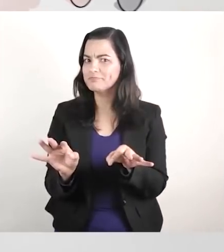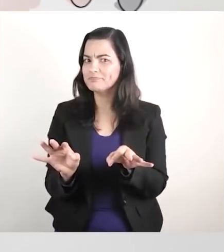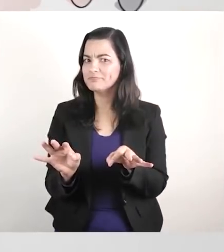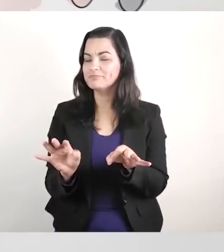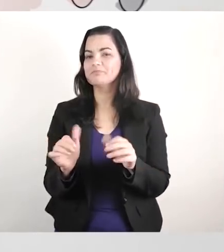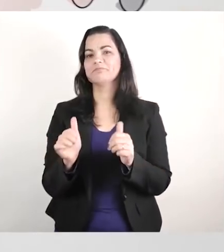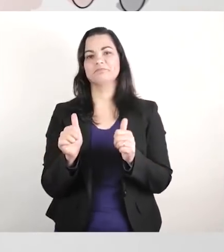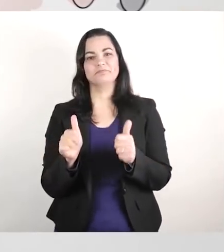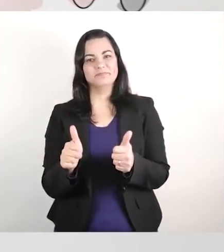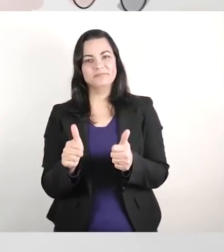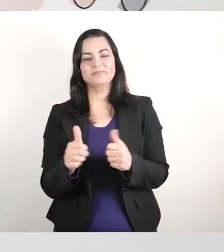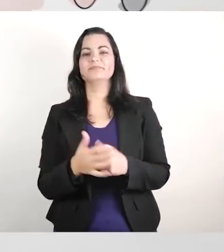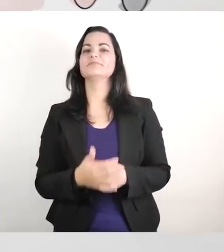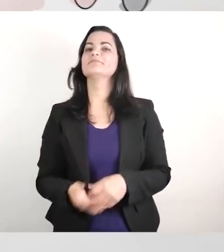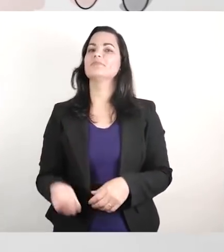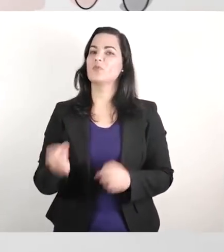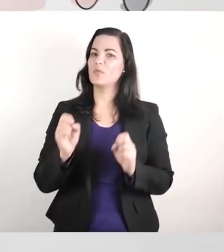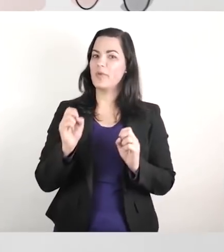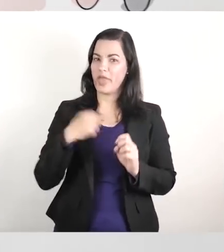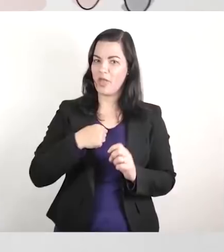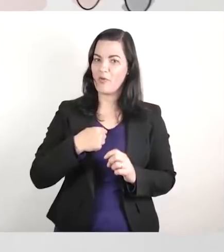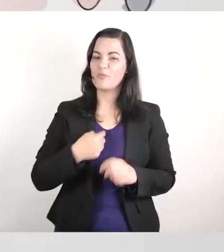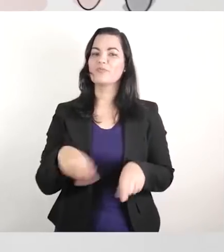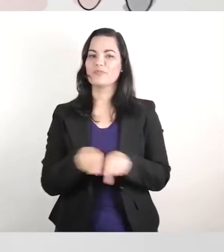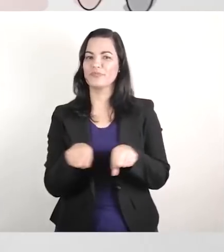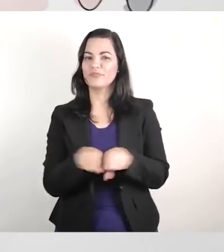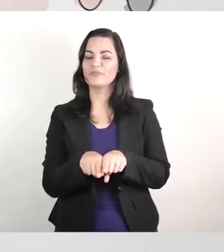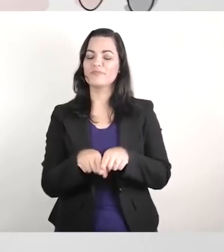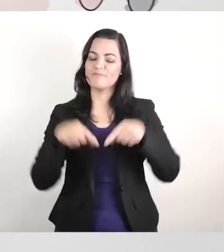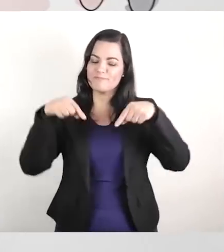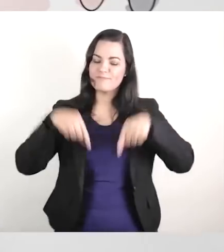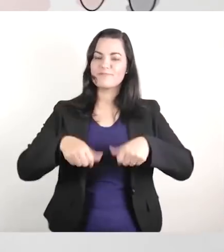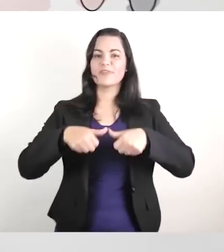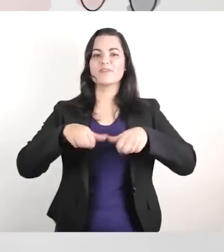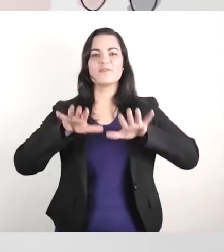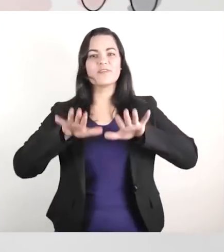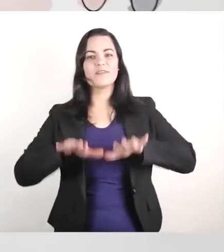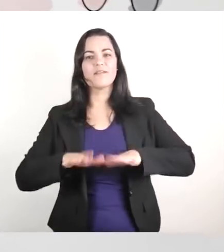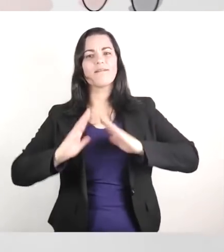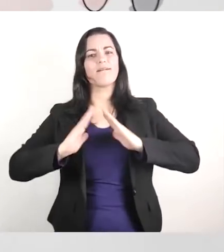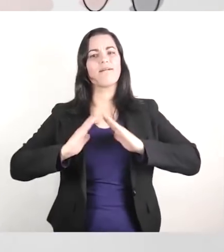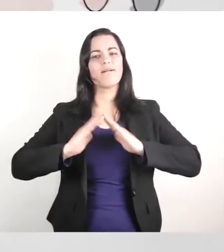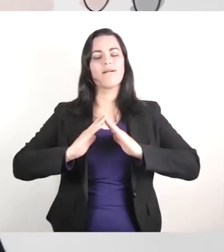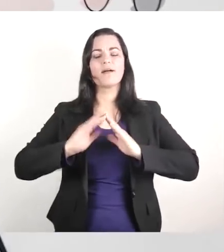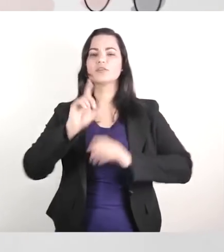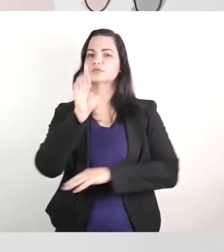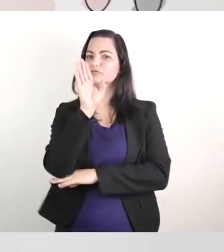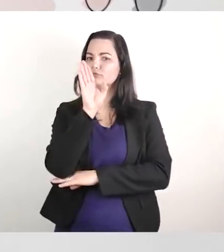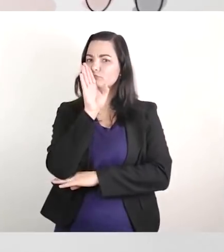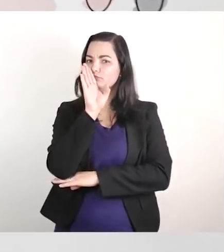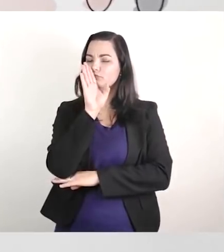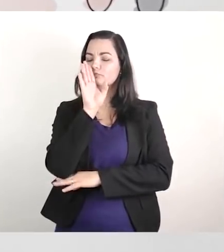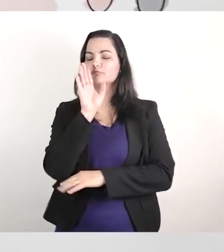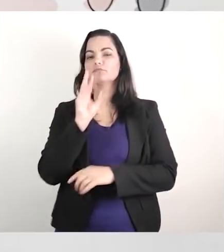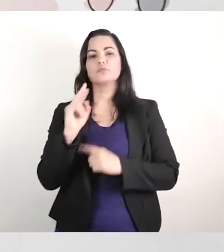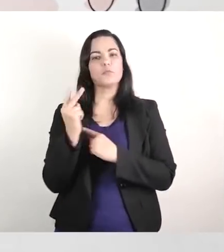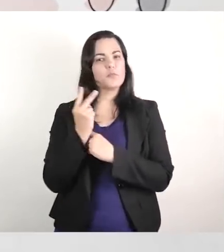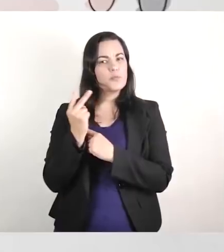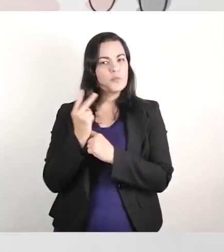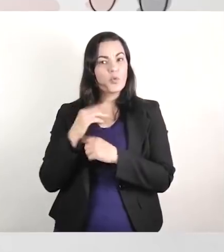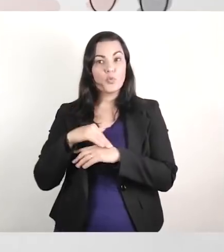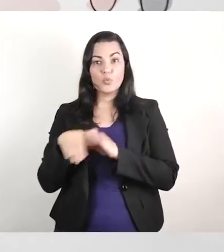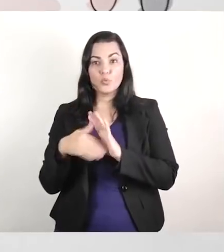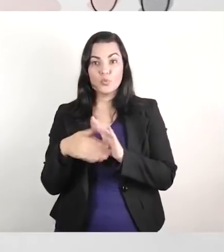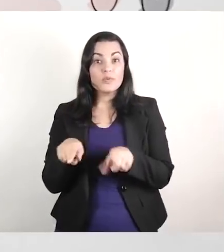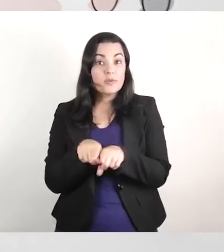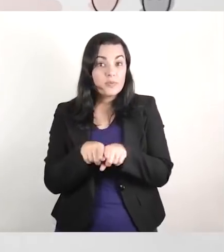guardadinhos por aí? Então tá bom. A Pro também ficou aqui bem quietinha, bem guardadinha,